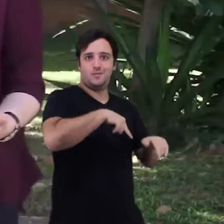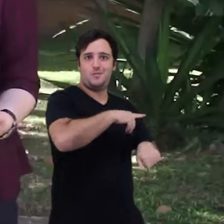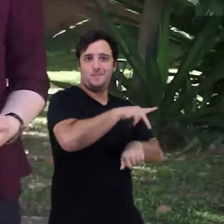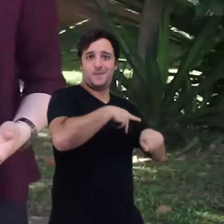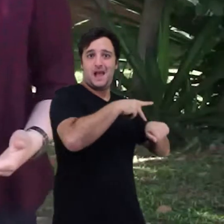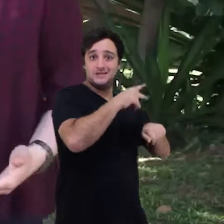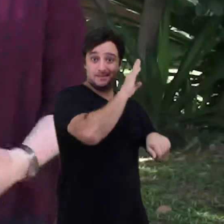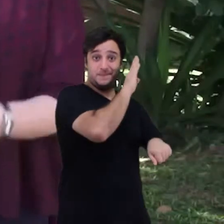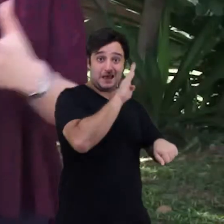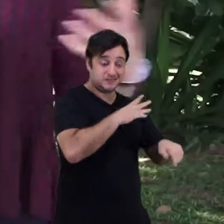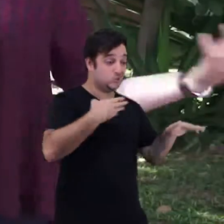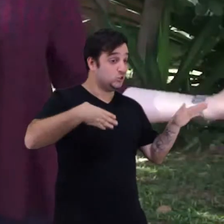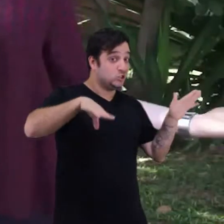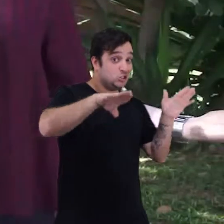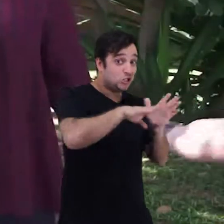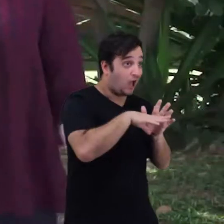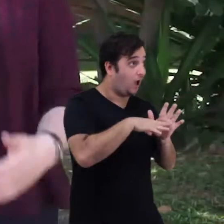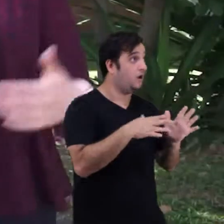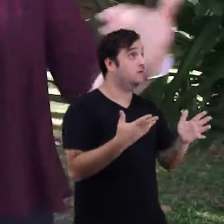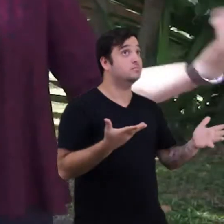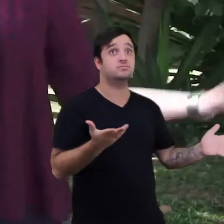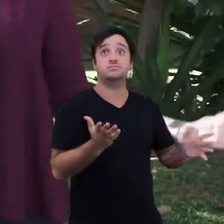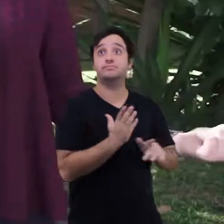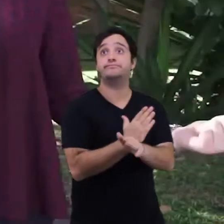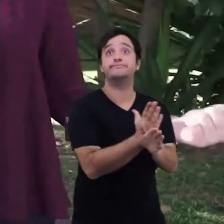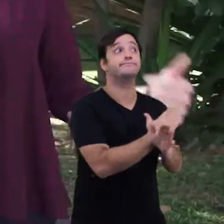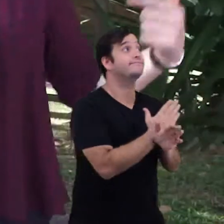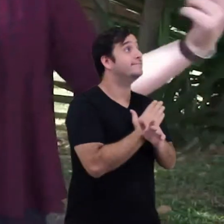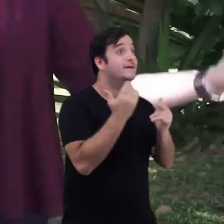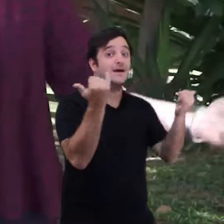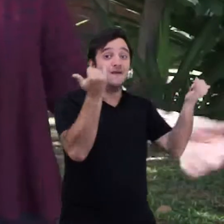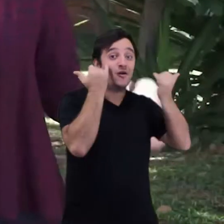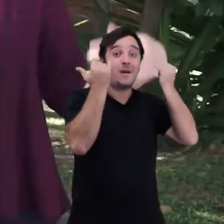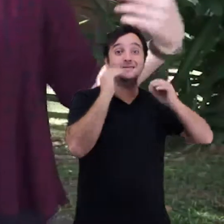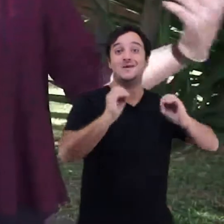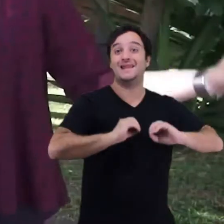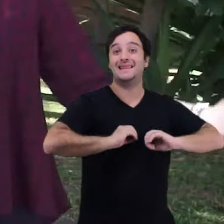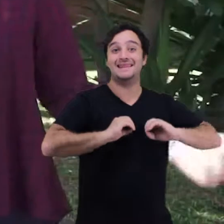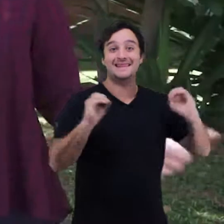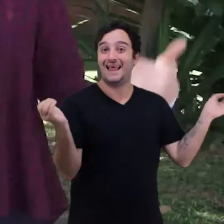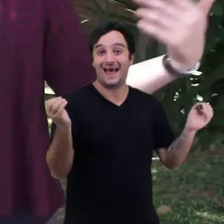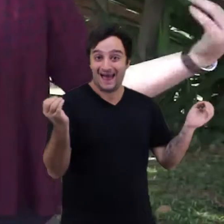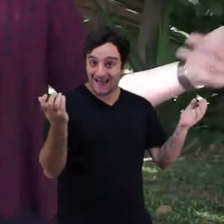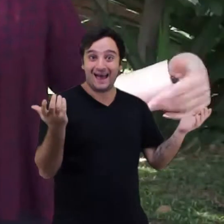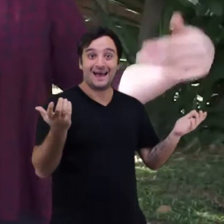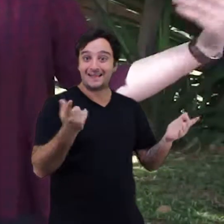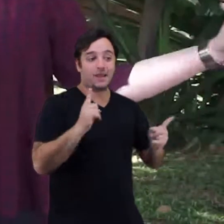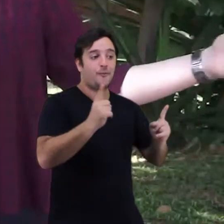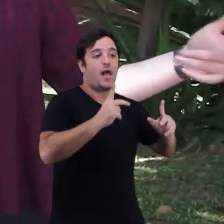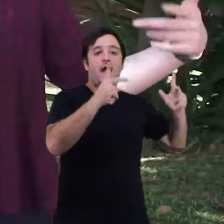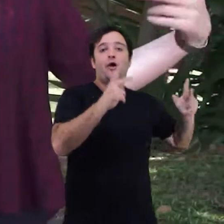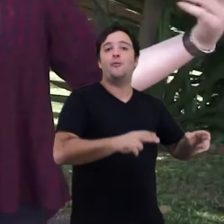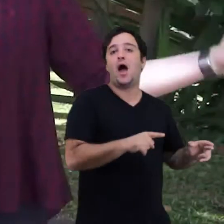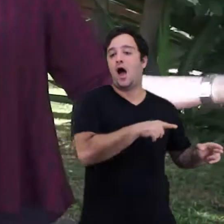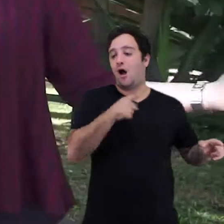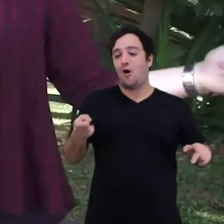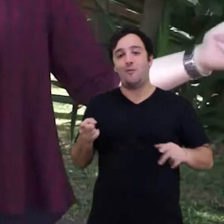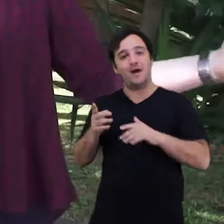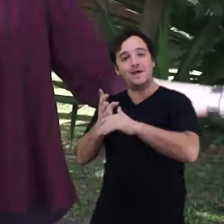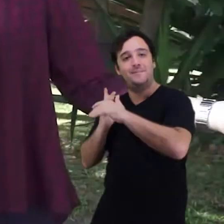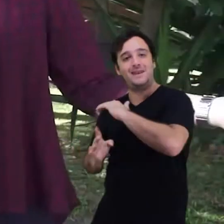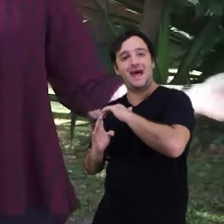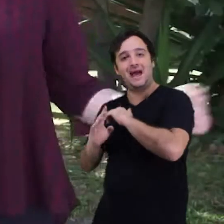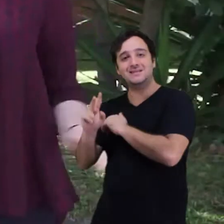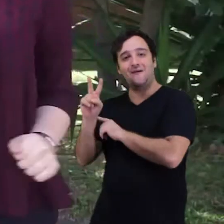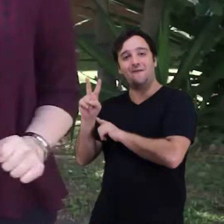países também. Todo esse planejamento que aquele imigrante voluntário pôde fazer e depois a despedida do contexto dos seus amigos, da